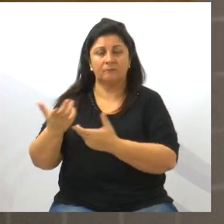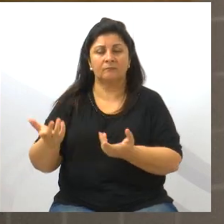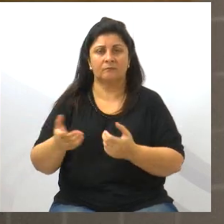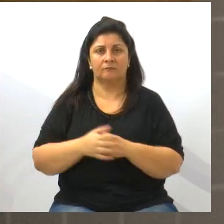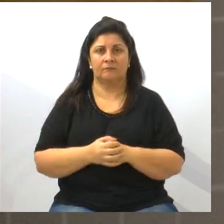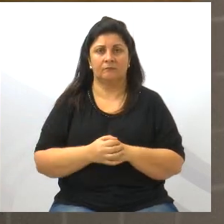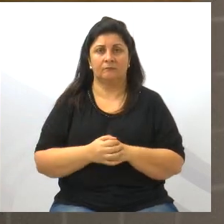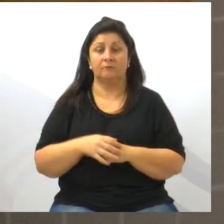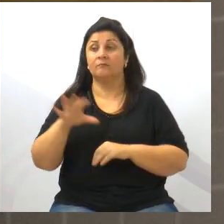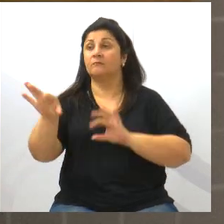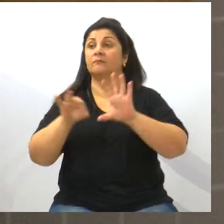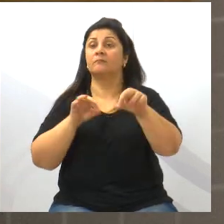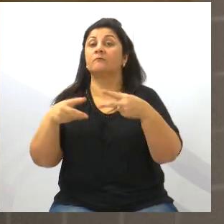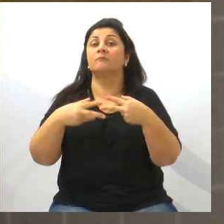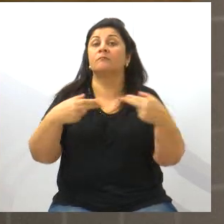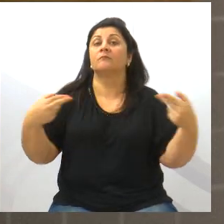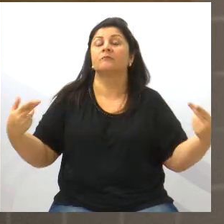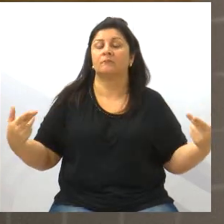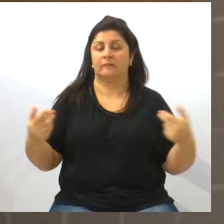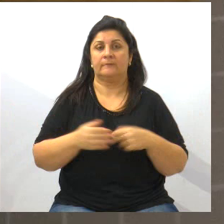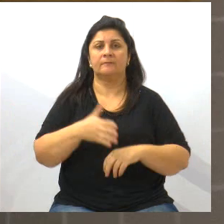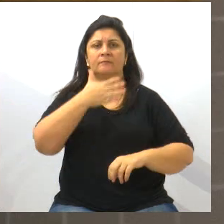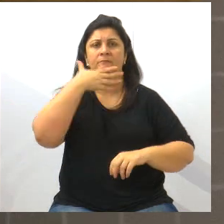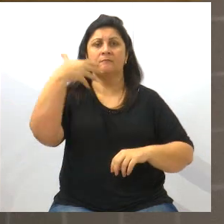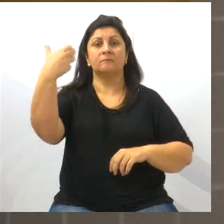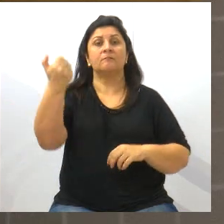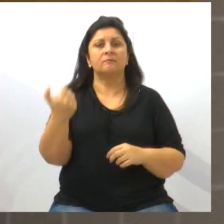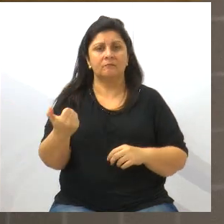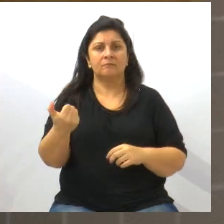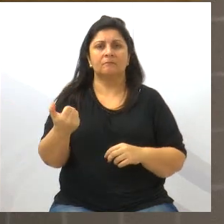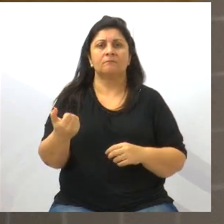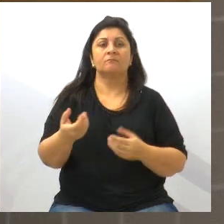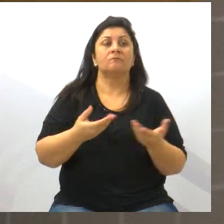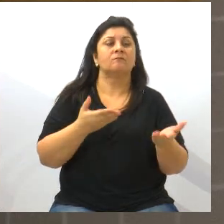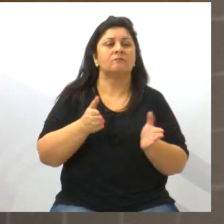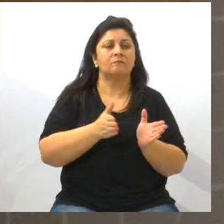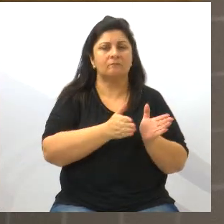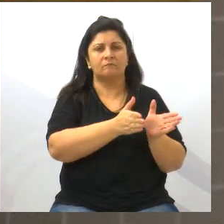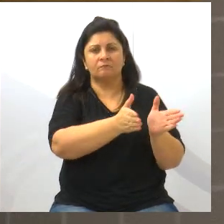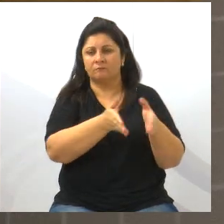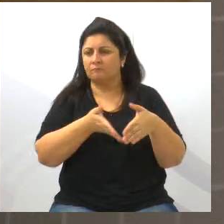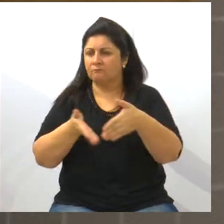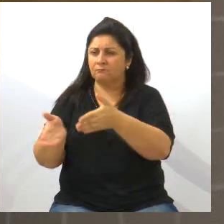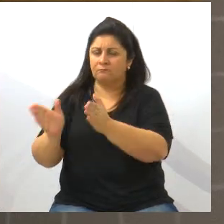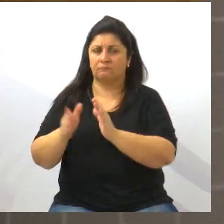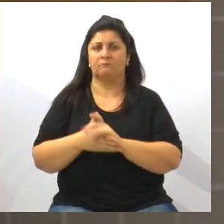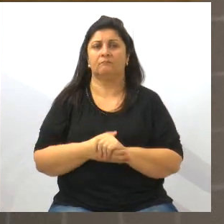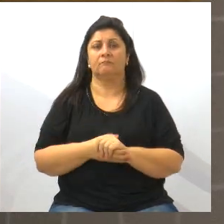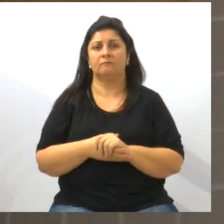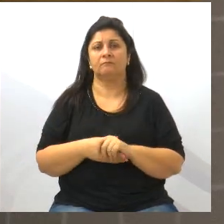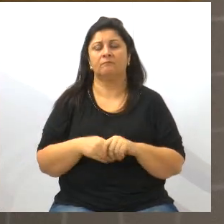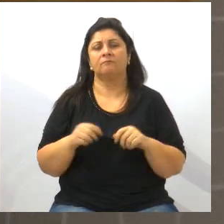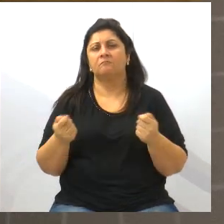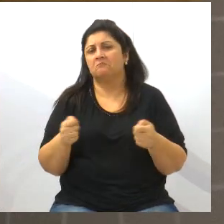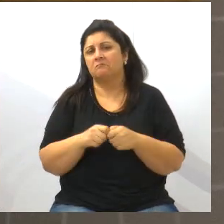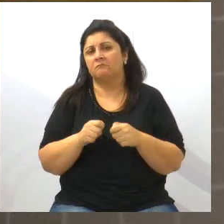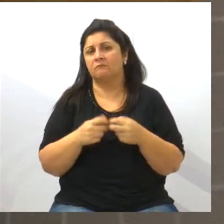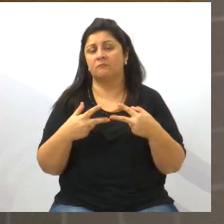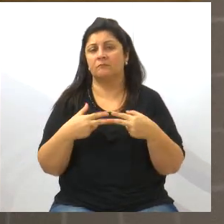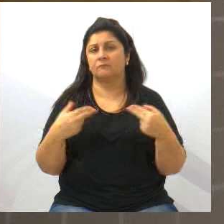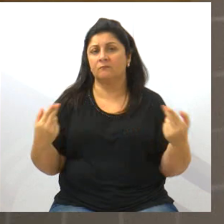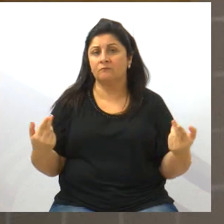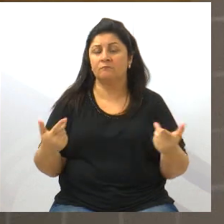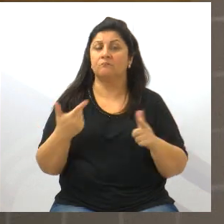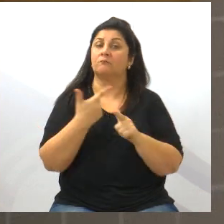na tomada de decisão, da melhor tomada de decisão, né, para resolver as questões,